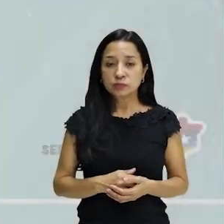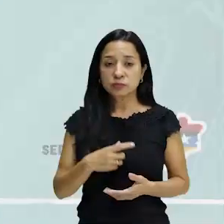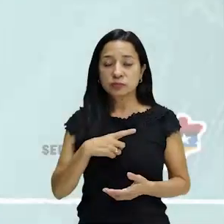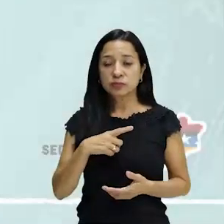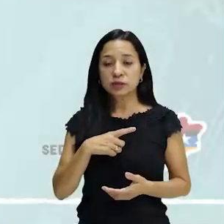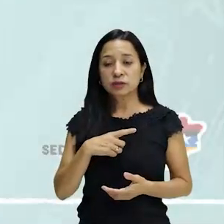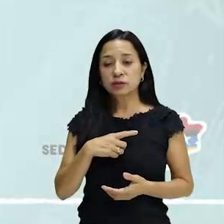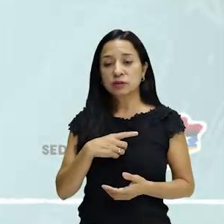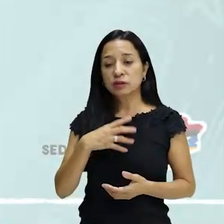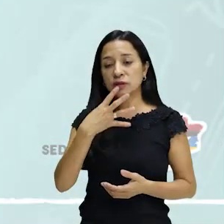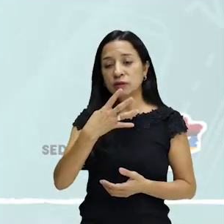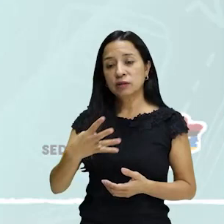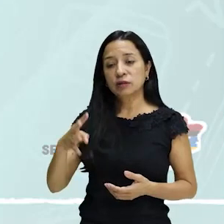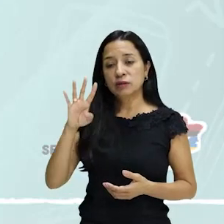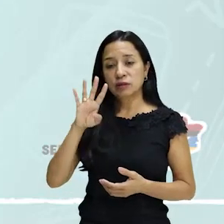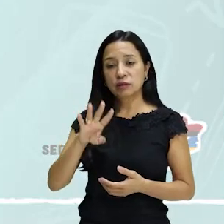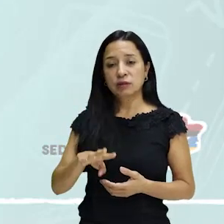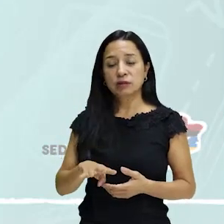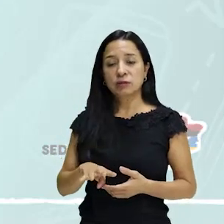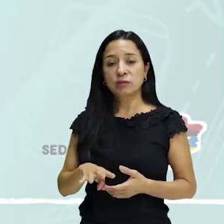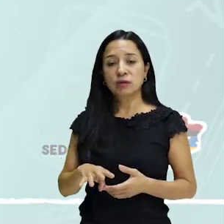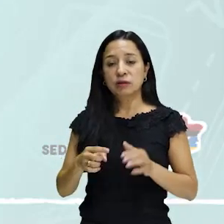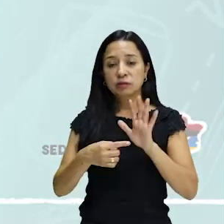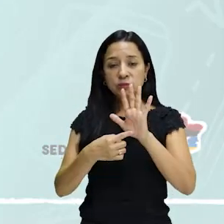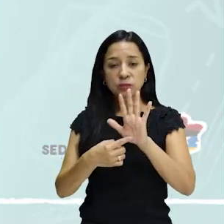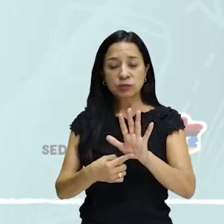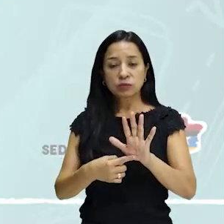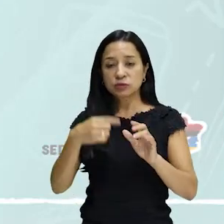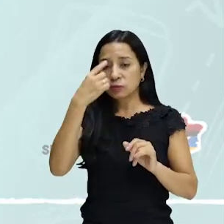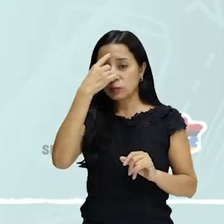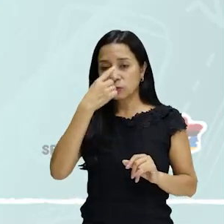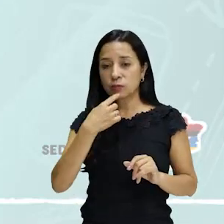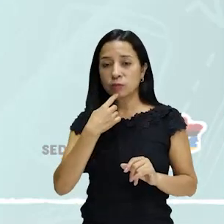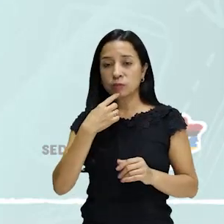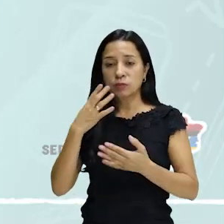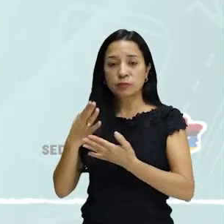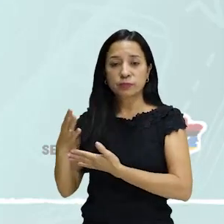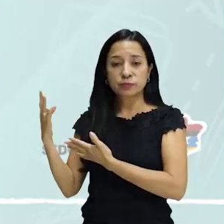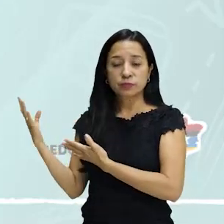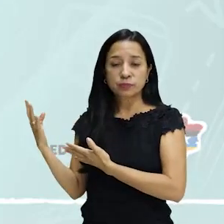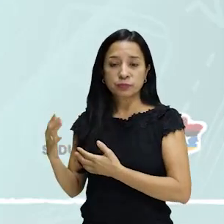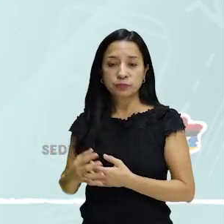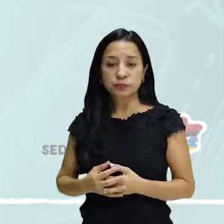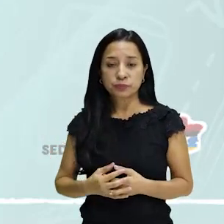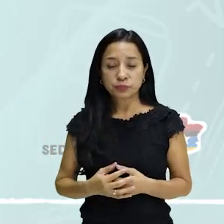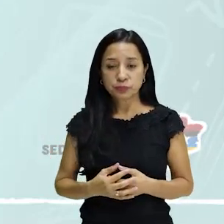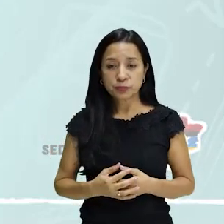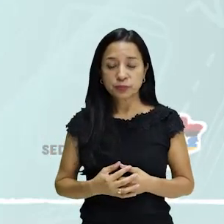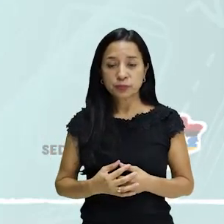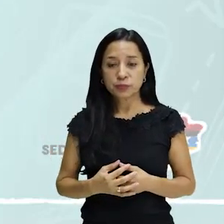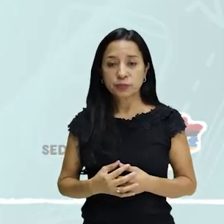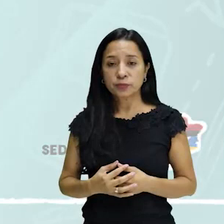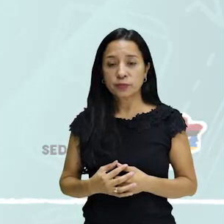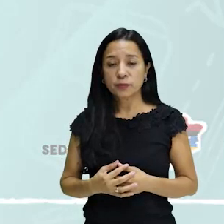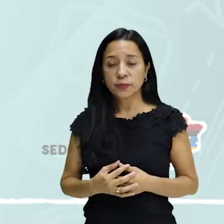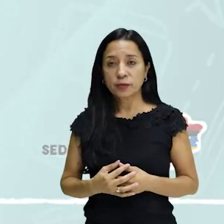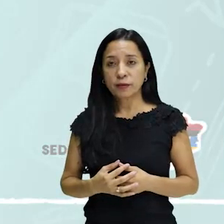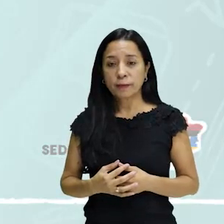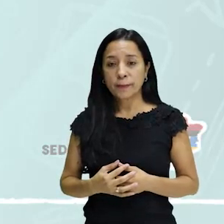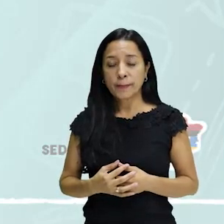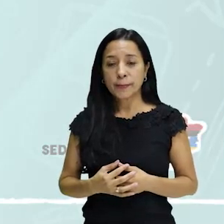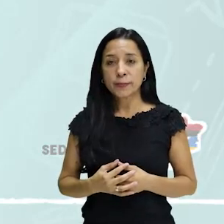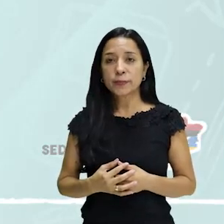basicamente essa tabela que diz o seguinte. Ó, aí nós temos Mercúrio, Vênus, Terra, né? A revolução da Terra é sempre 1, tá